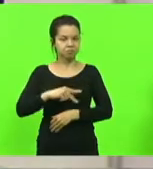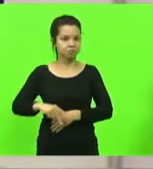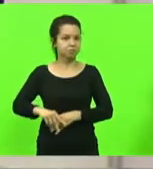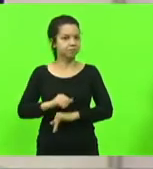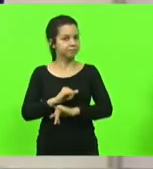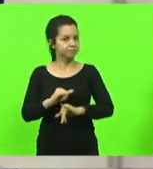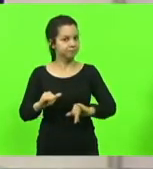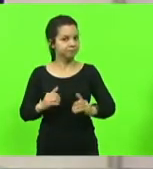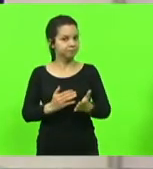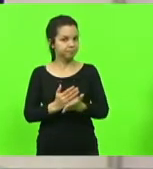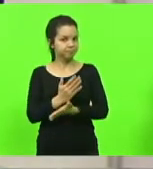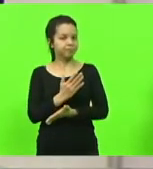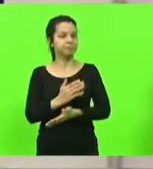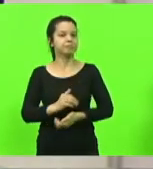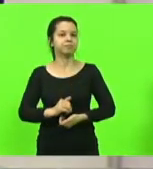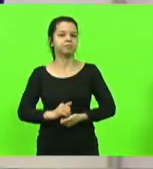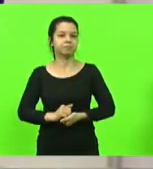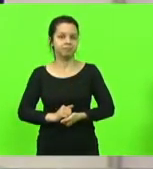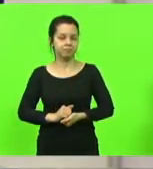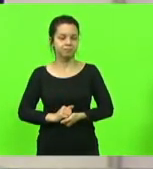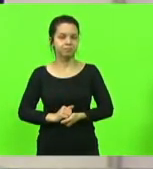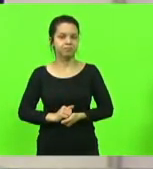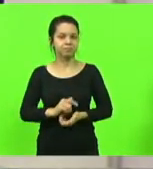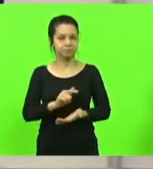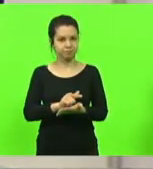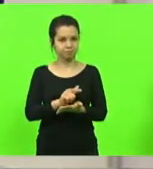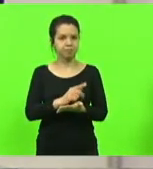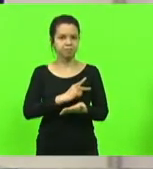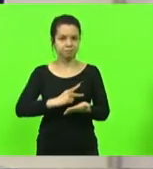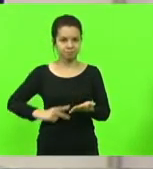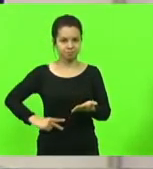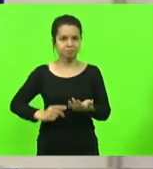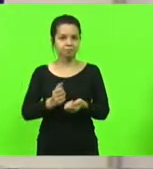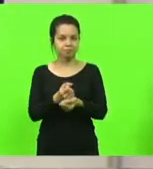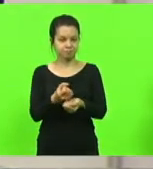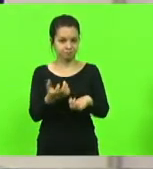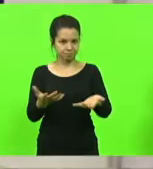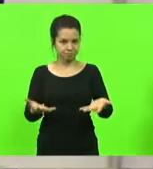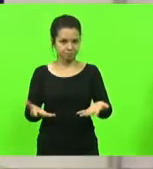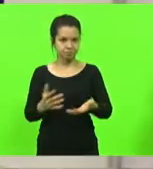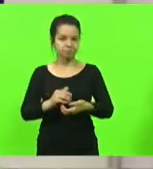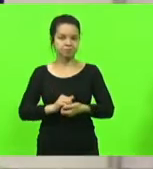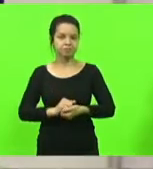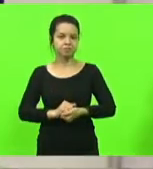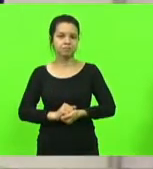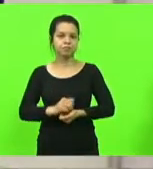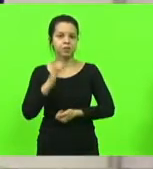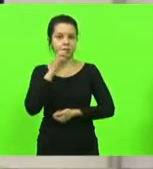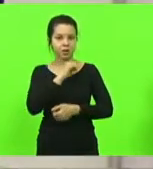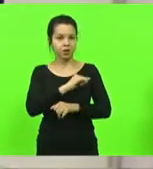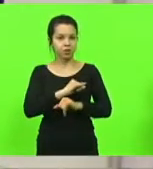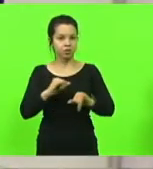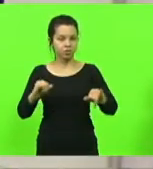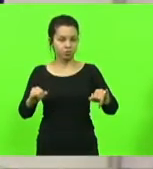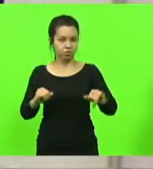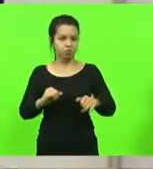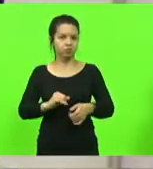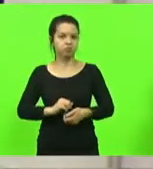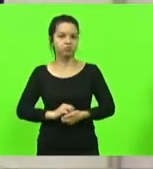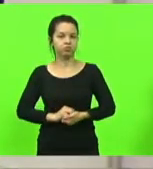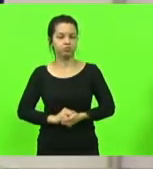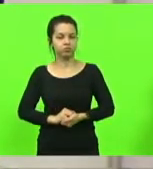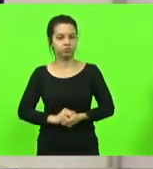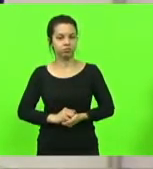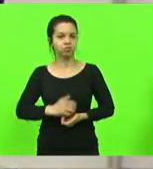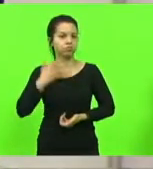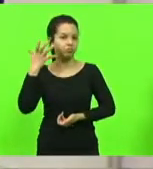por aprovadas. Expediente. O senhor presidente solicitou que se procedesse à distribuição. Breves comunicações. Fizeram